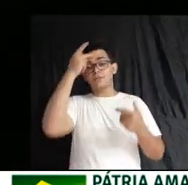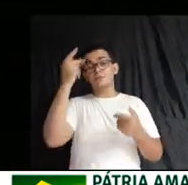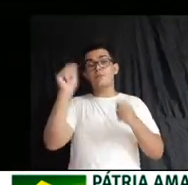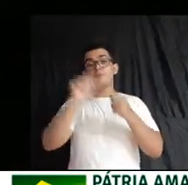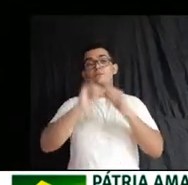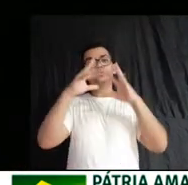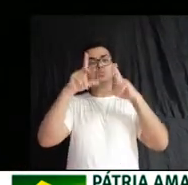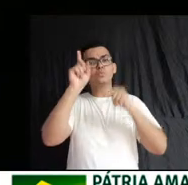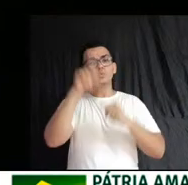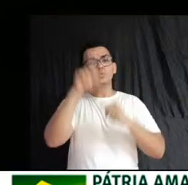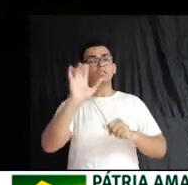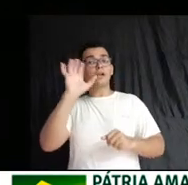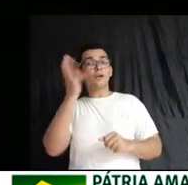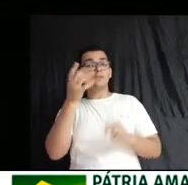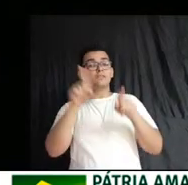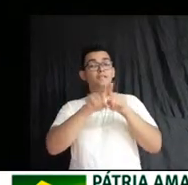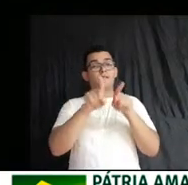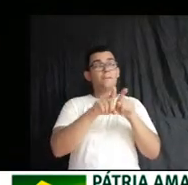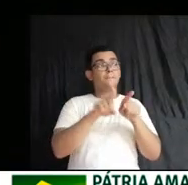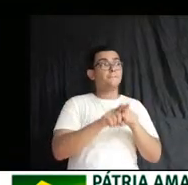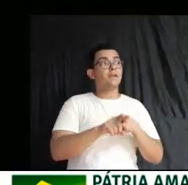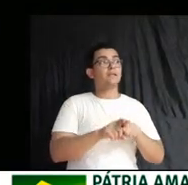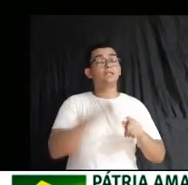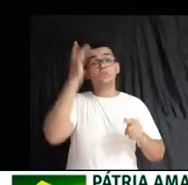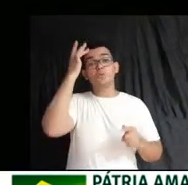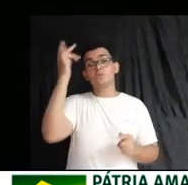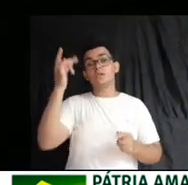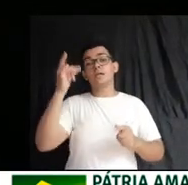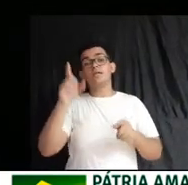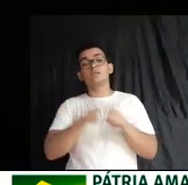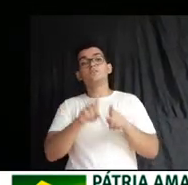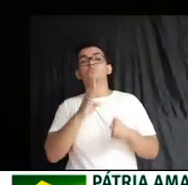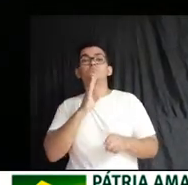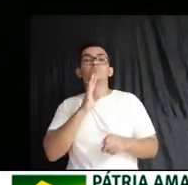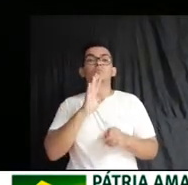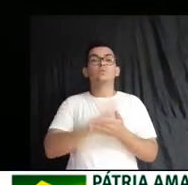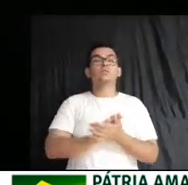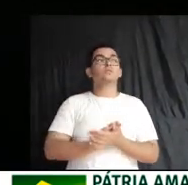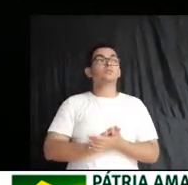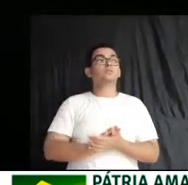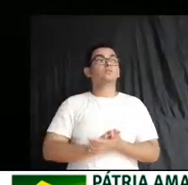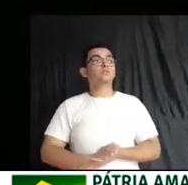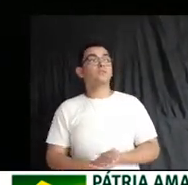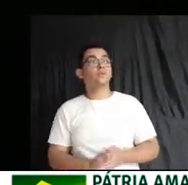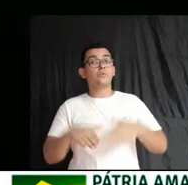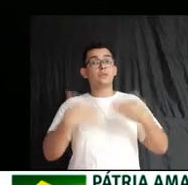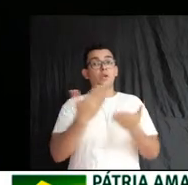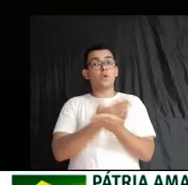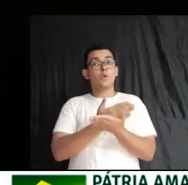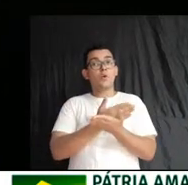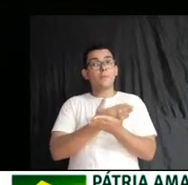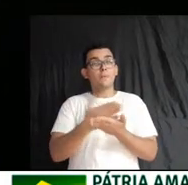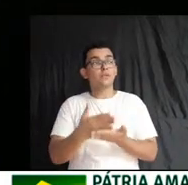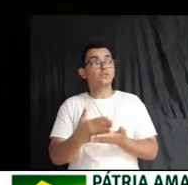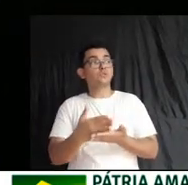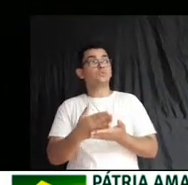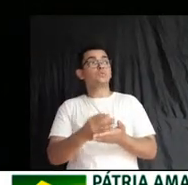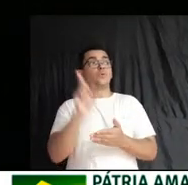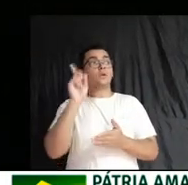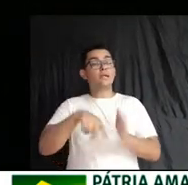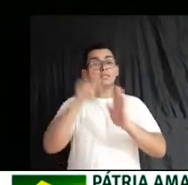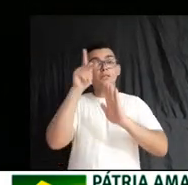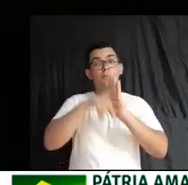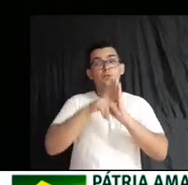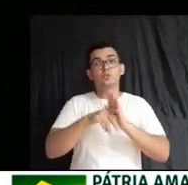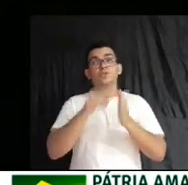acontecesse. Eu não sei, não tenho conhecimento aqui agora para dizer quem deu o pontapé inicial para que isso